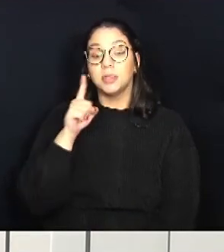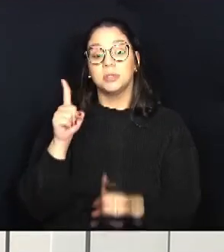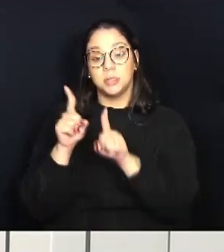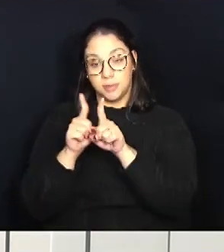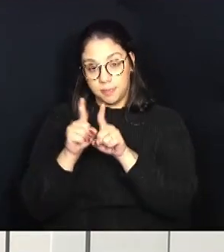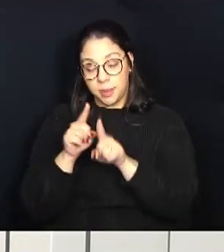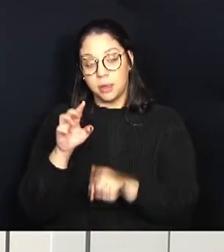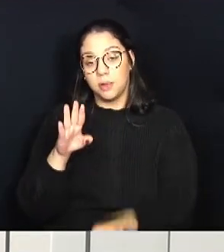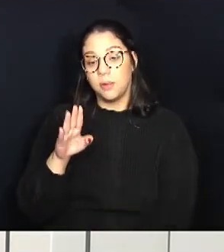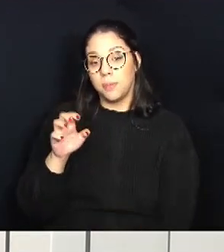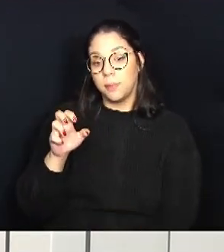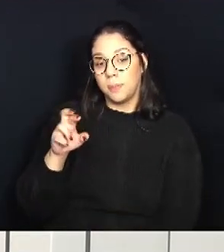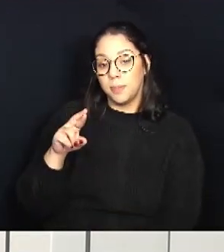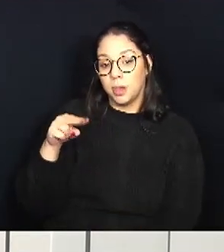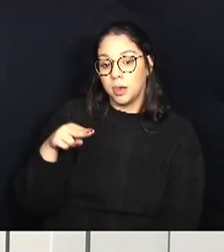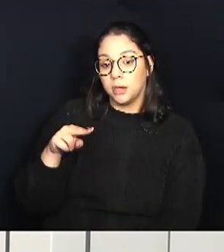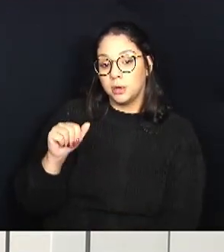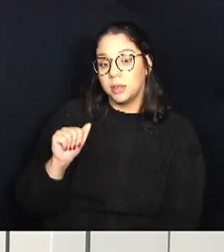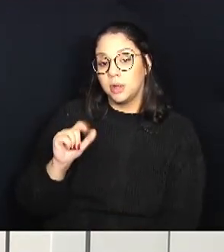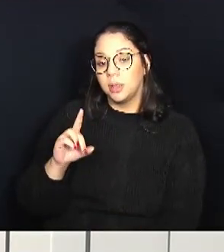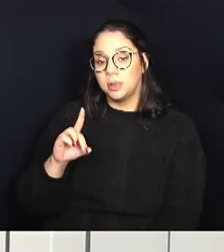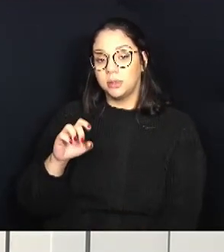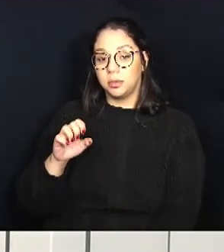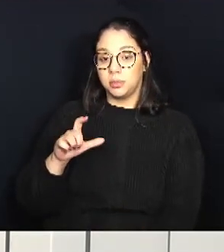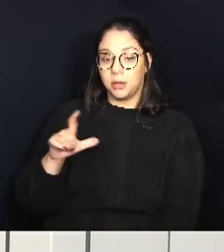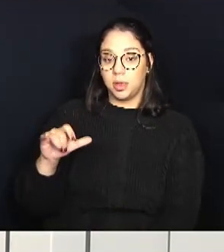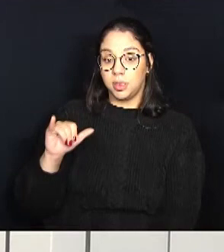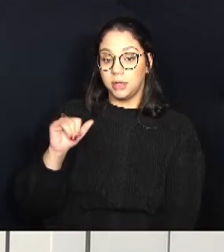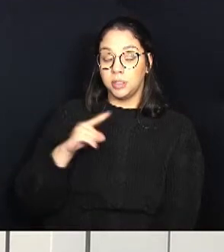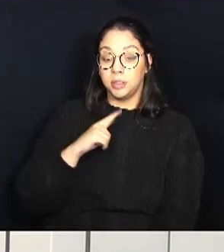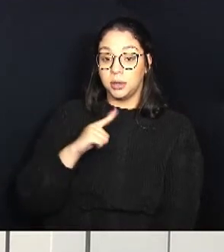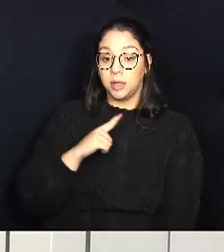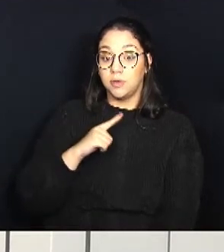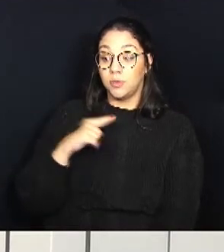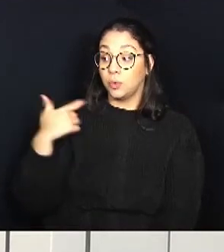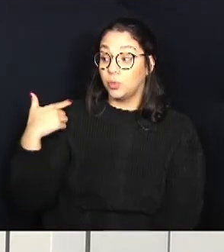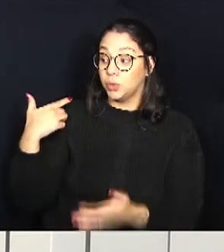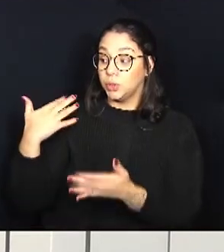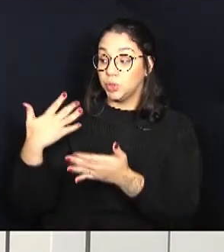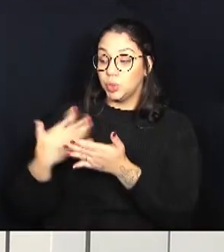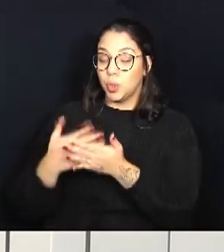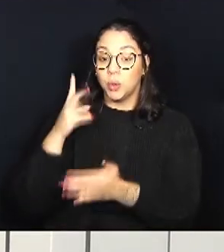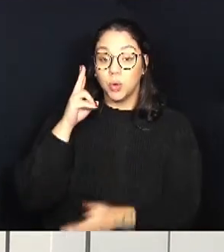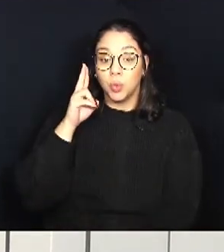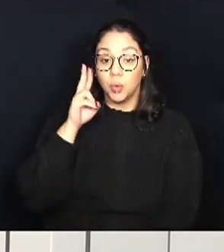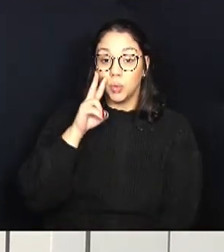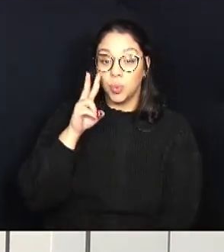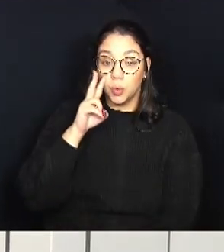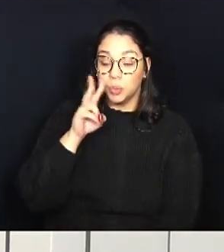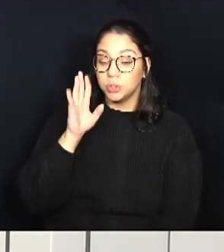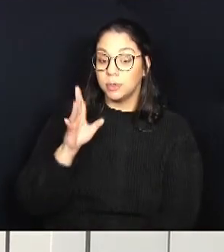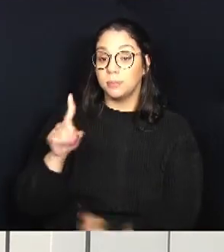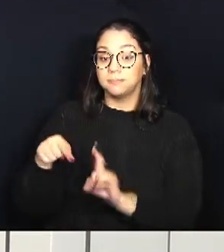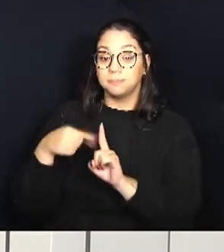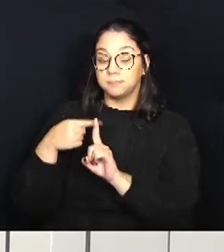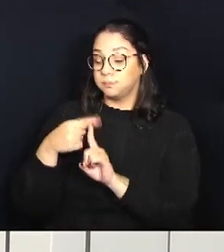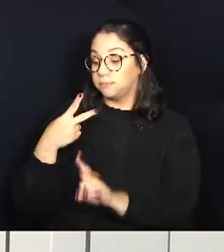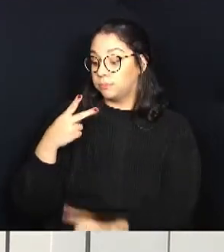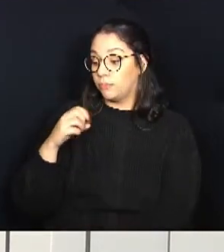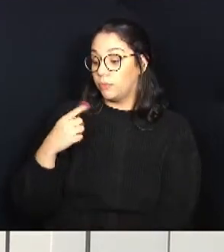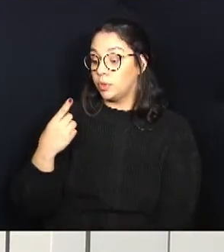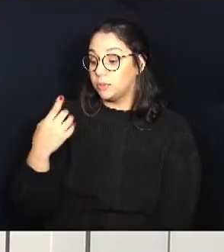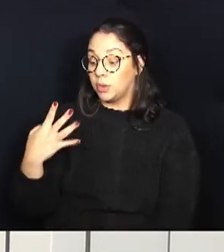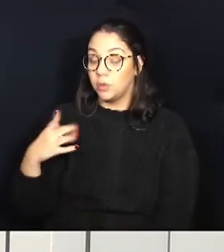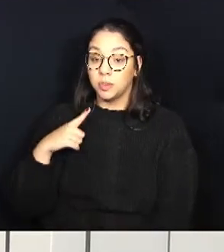O resultado se soma a um histórico positivo que vem desde 2014. Todas as contas